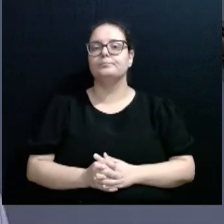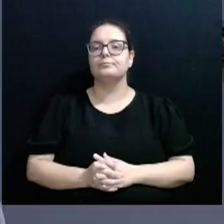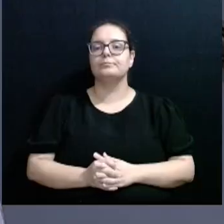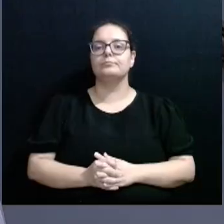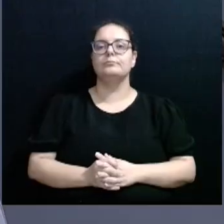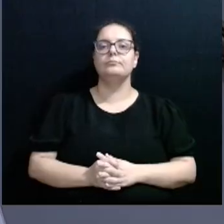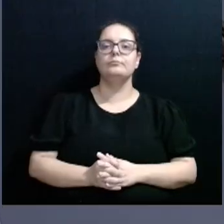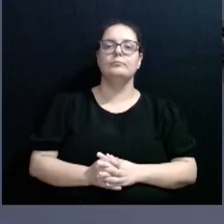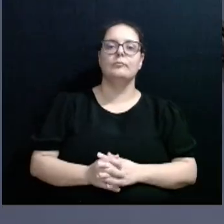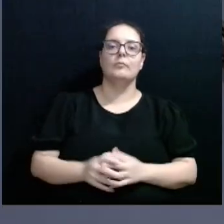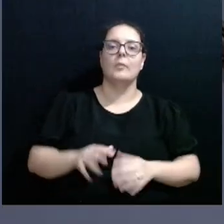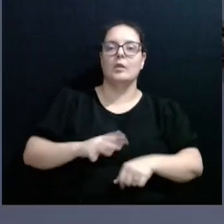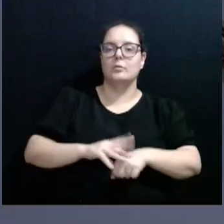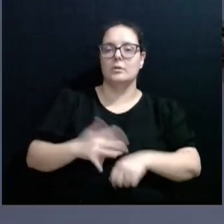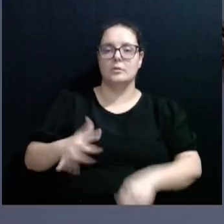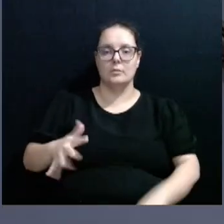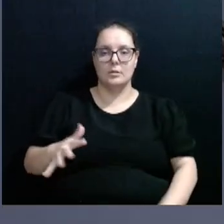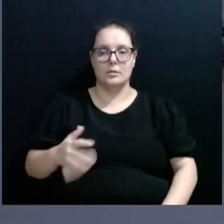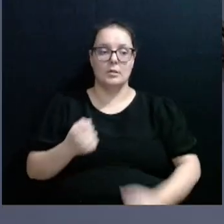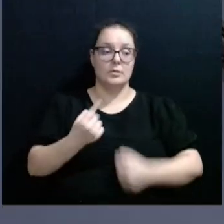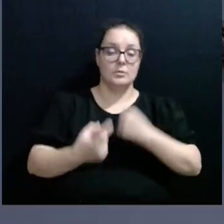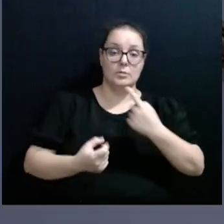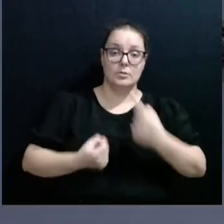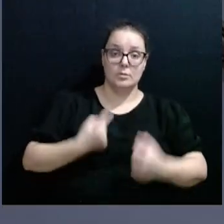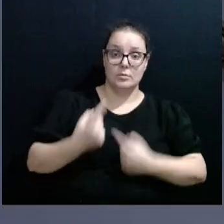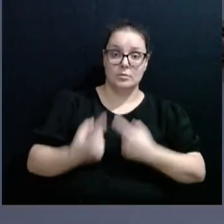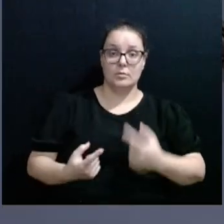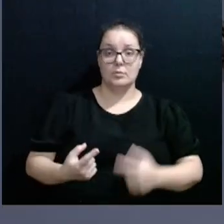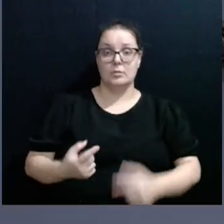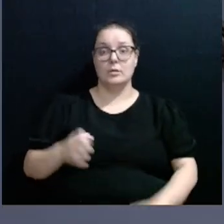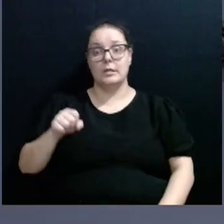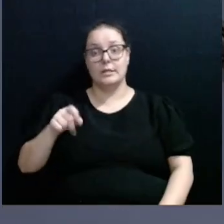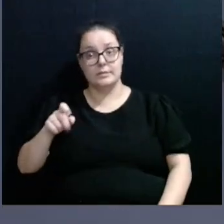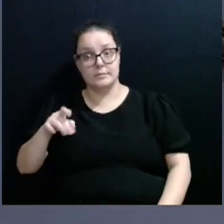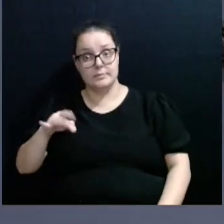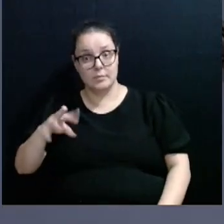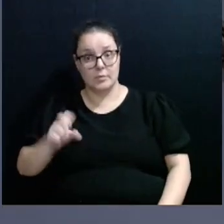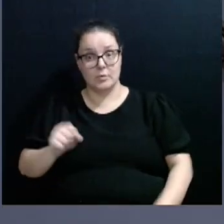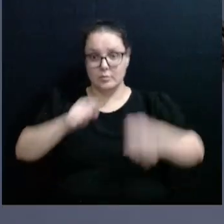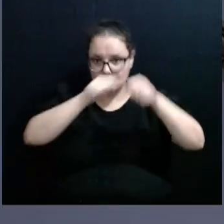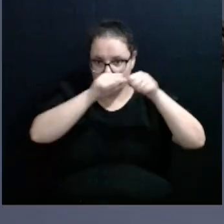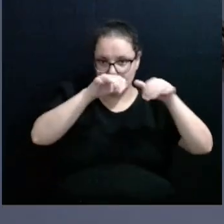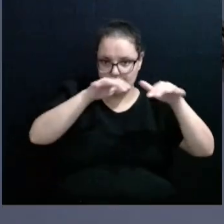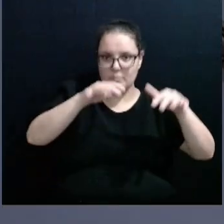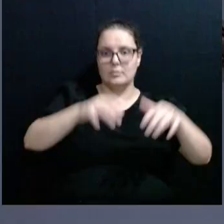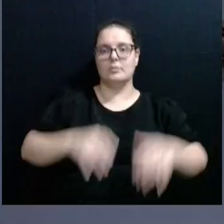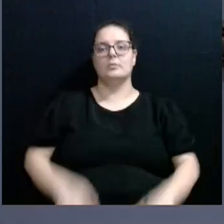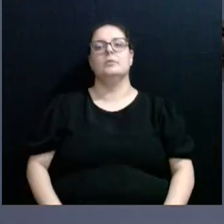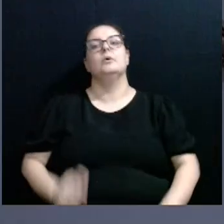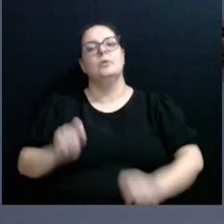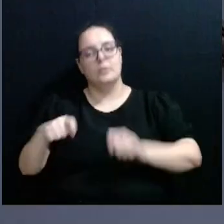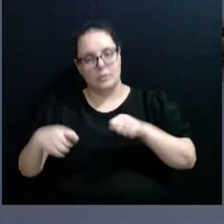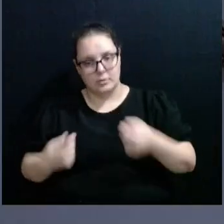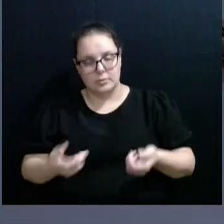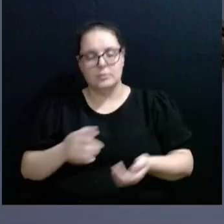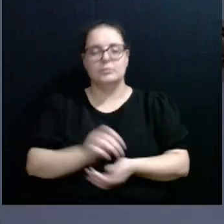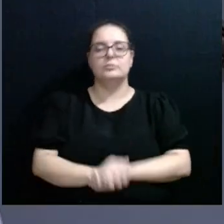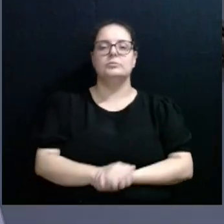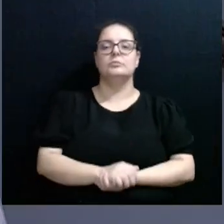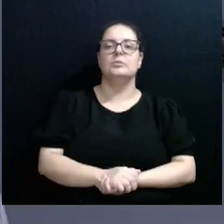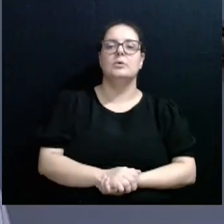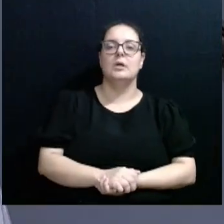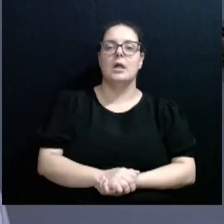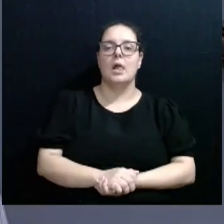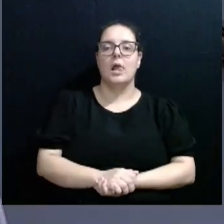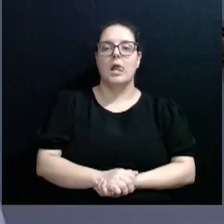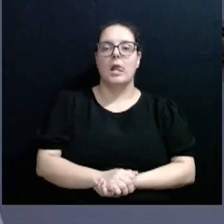Parkinson, alguns sintomas do espectro autista, alguns sintomas do espectro autista,